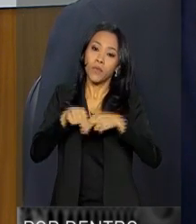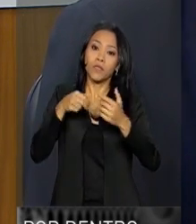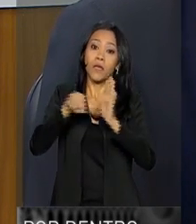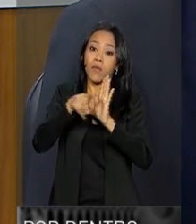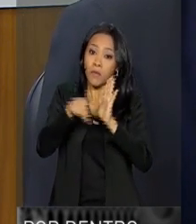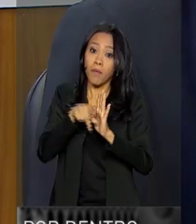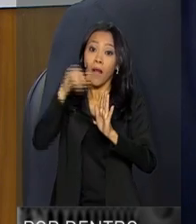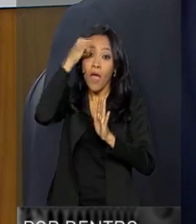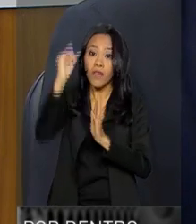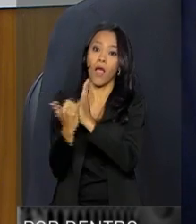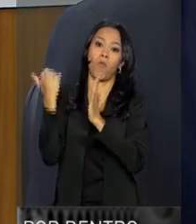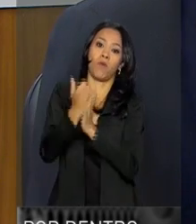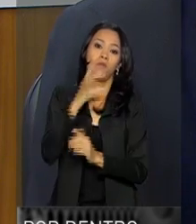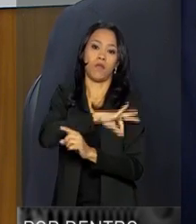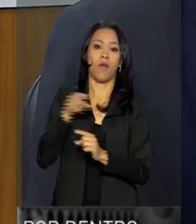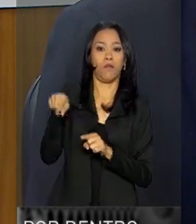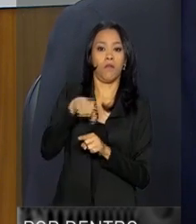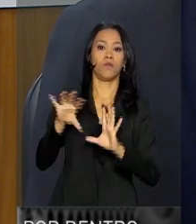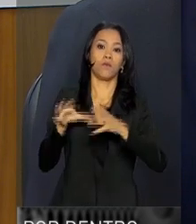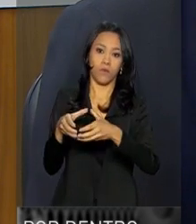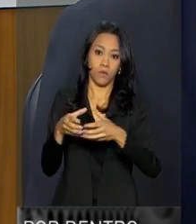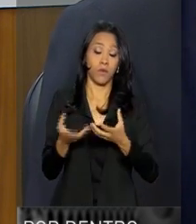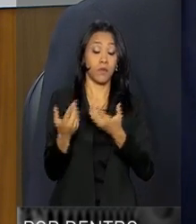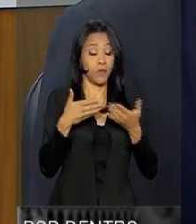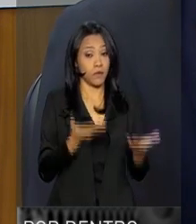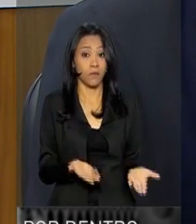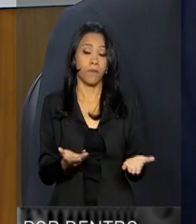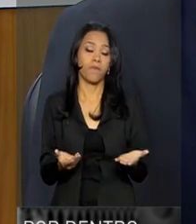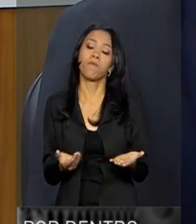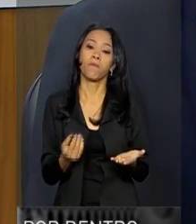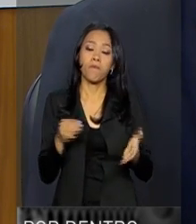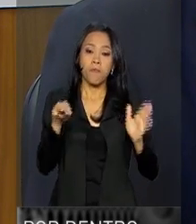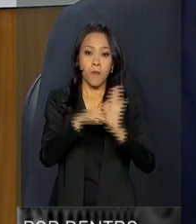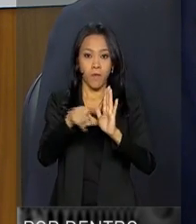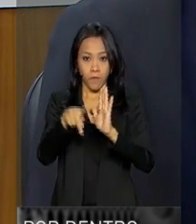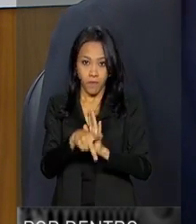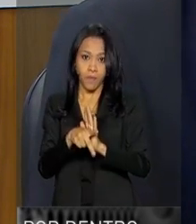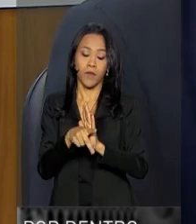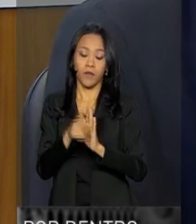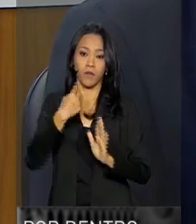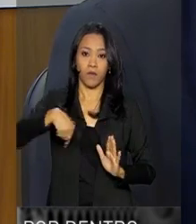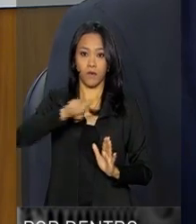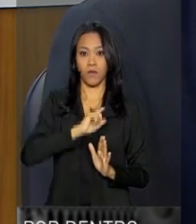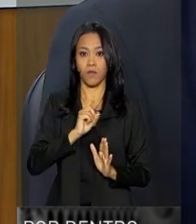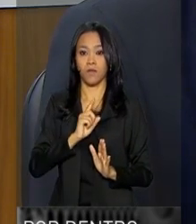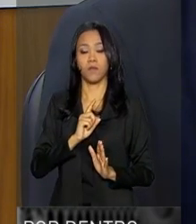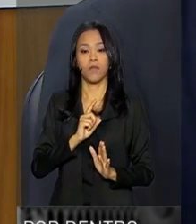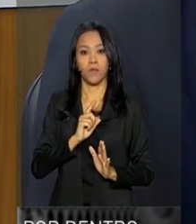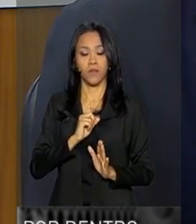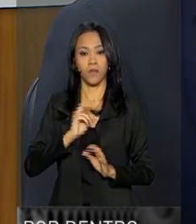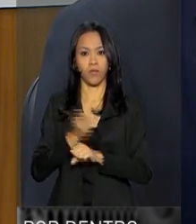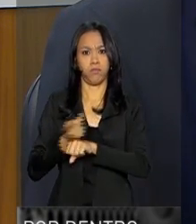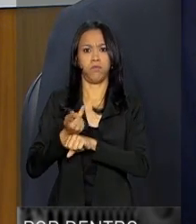de suspender a aplicação da da medida provisória de modo imediato nós estamos recorrendo na justiça